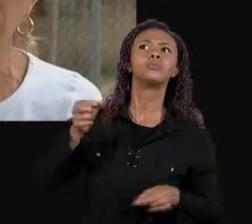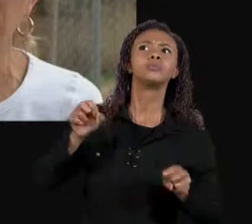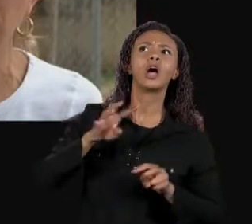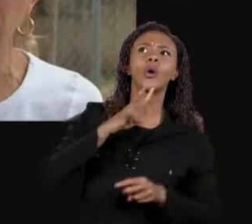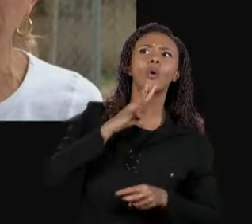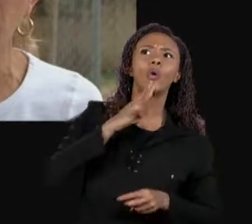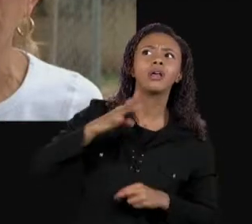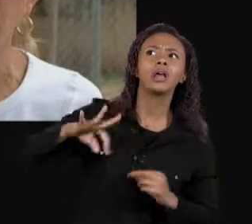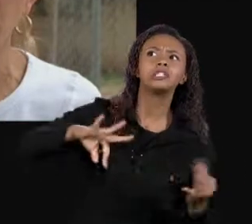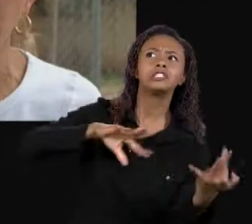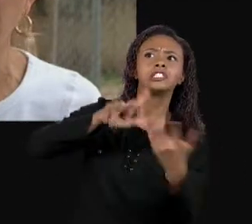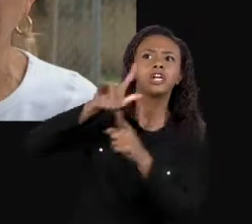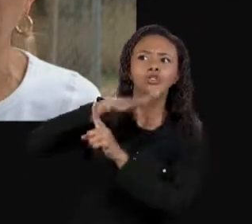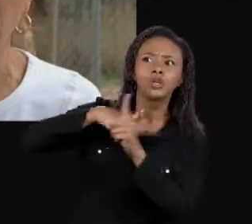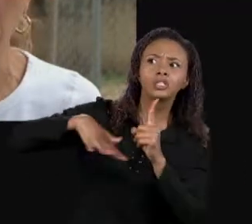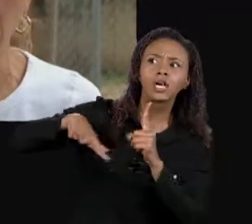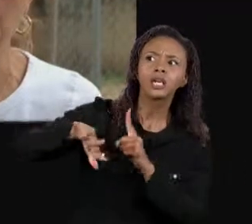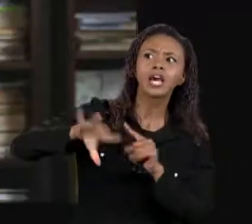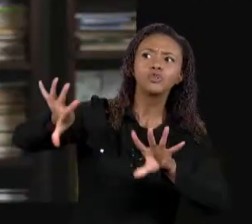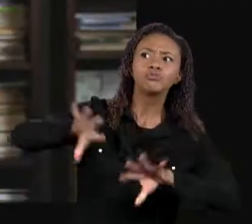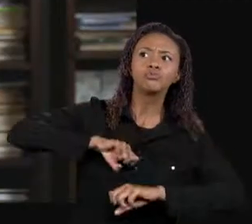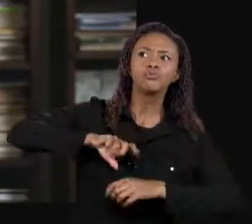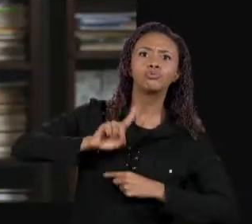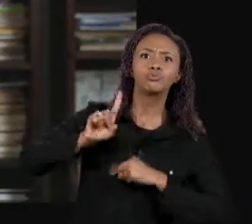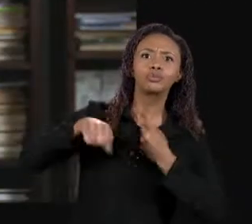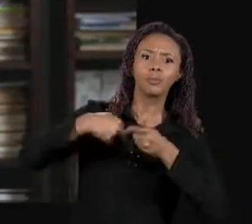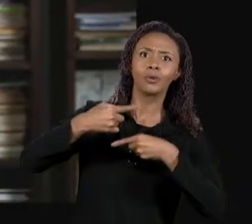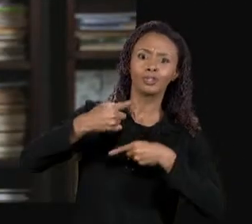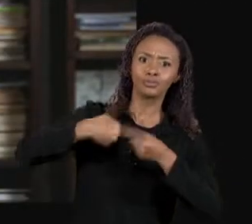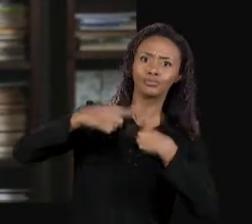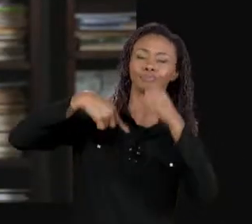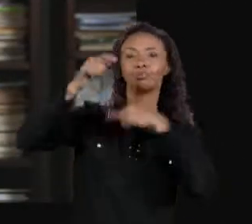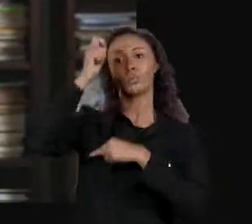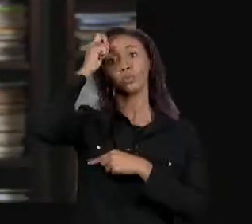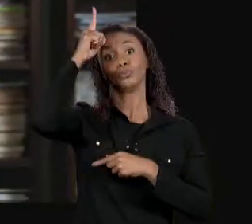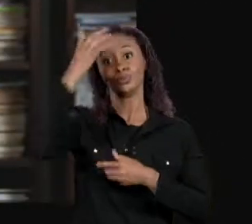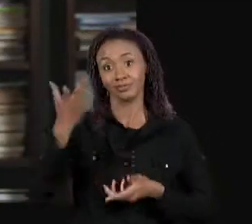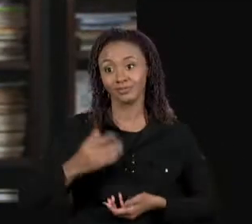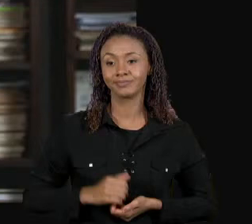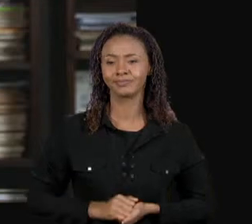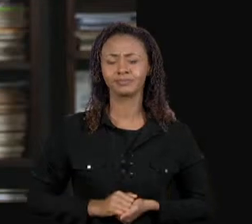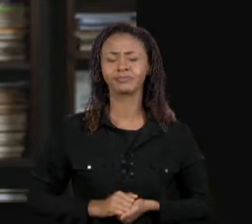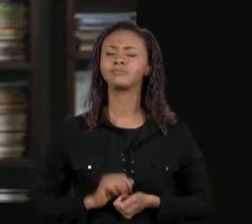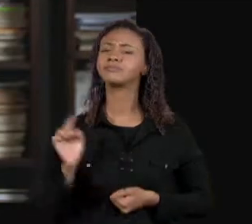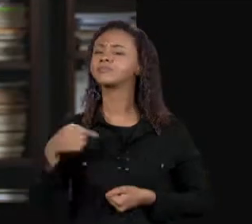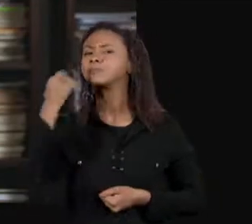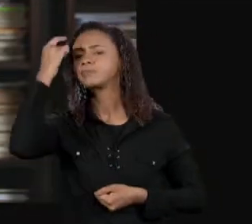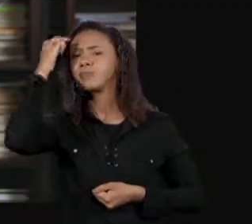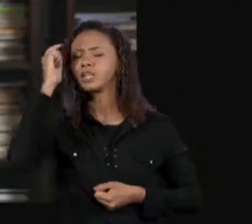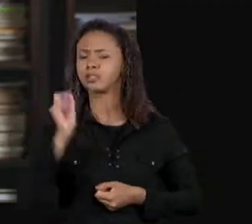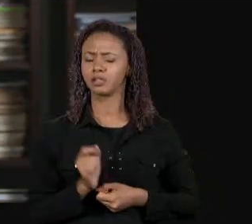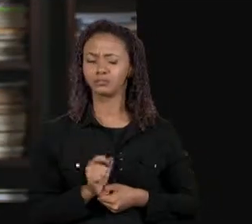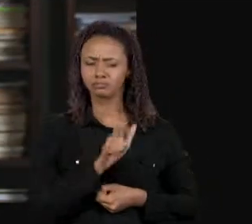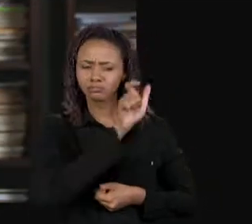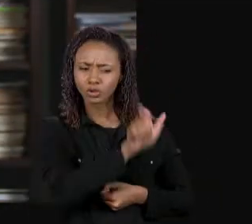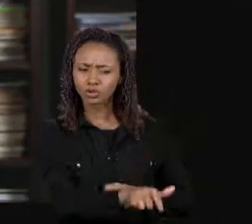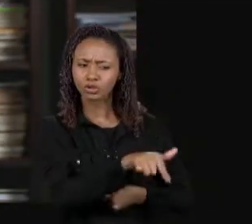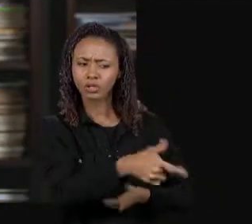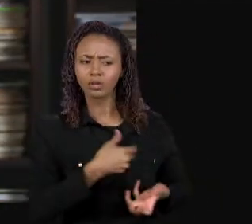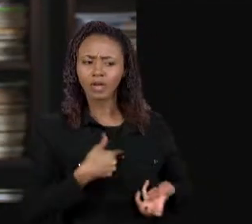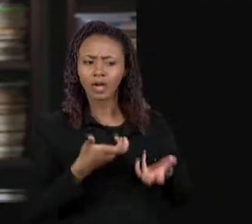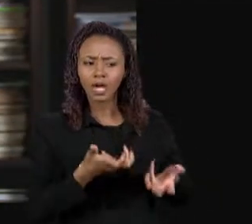e a sociedade, produzindo cultura. Que tipo de sujeitos que nós queremos contribuir para a construção?